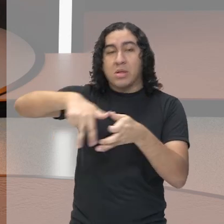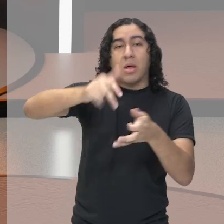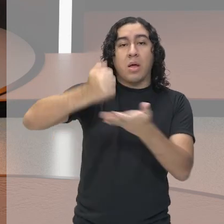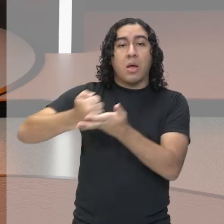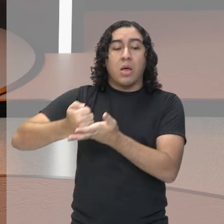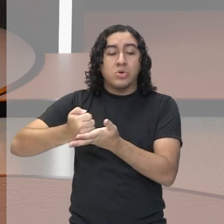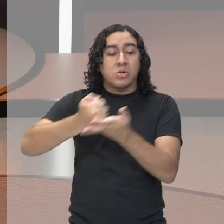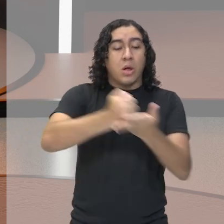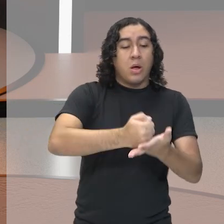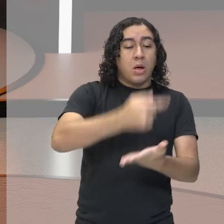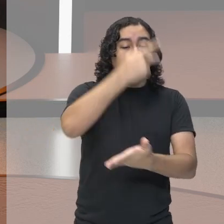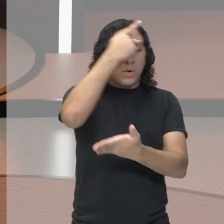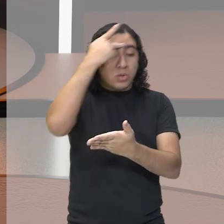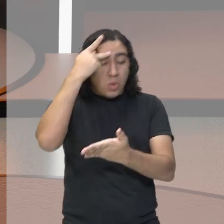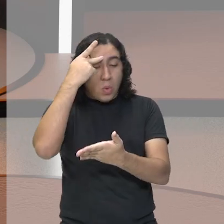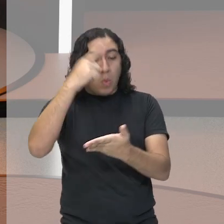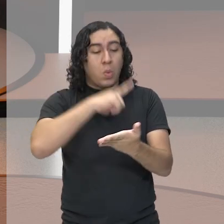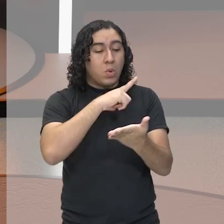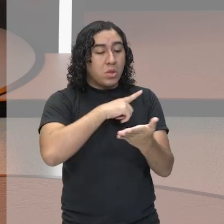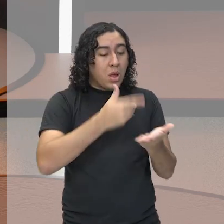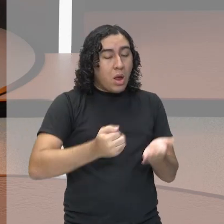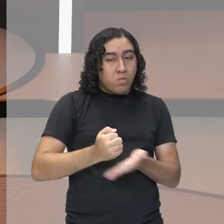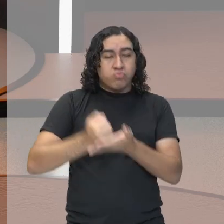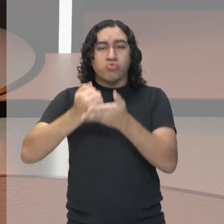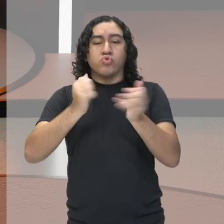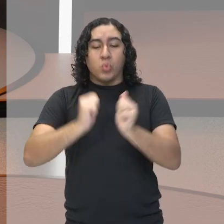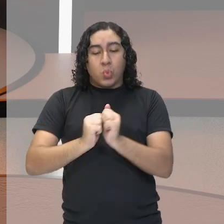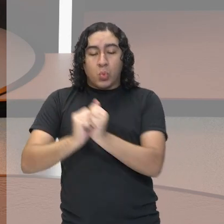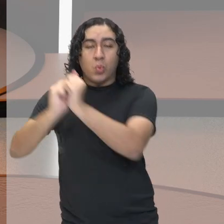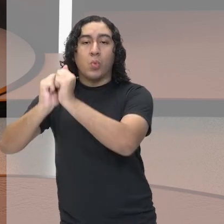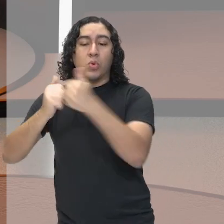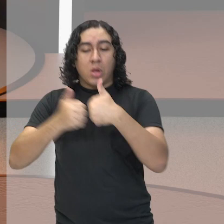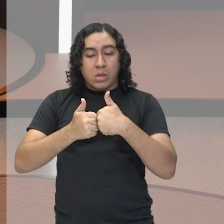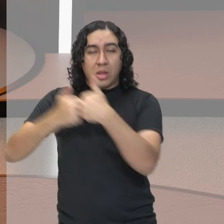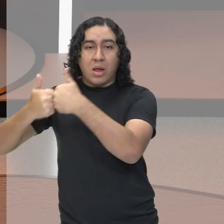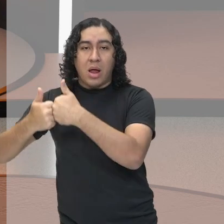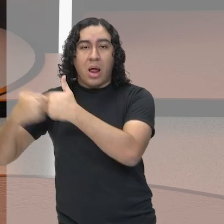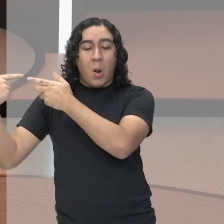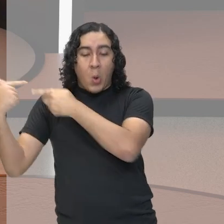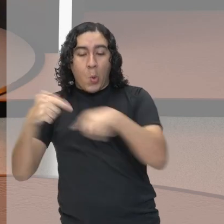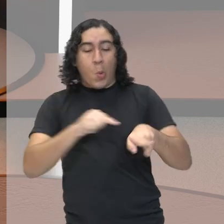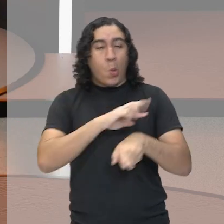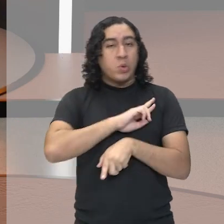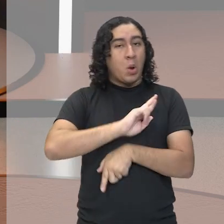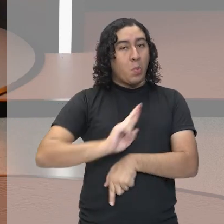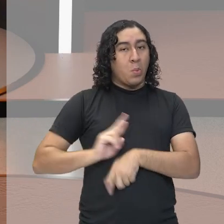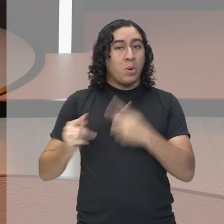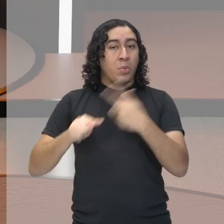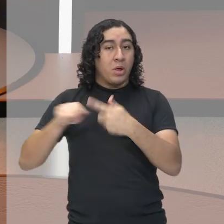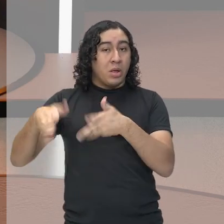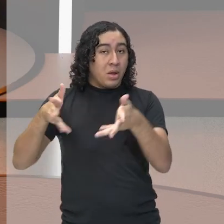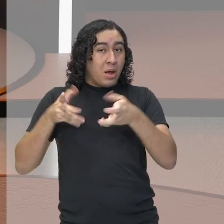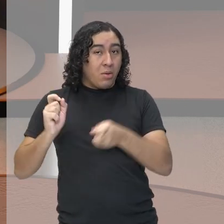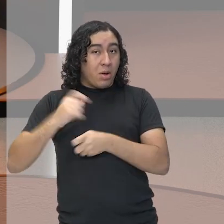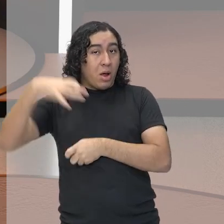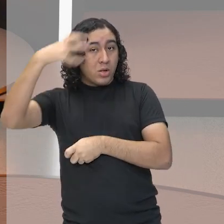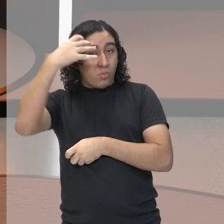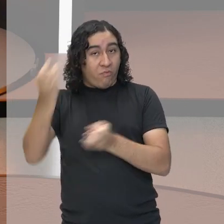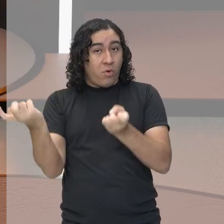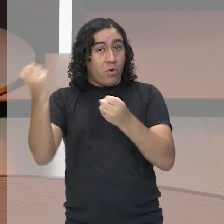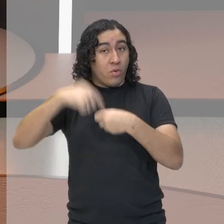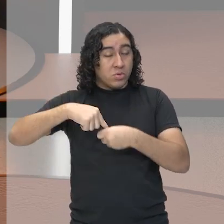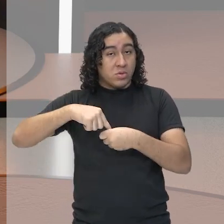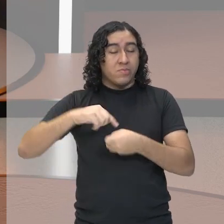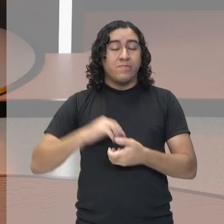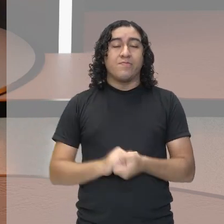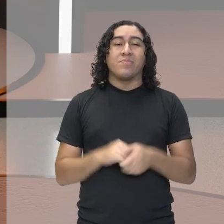daquela situação. Ele é um monarquista, né, ele vai ser contra a questão da república, na instituição da república, e aí nós vamos ver que